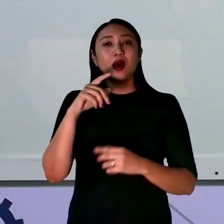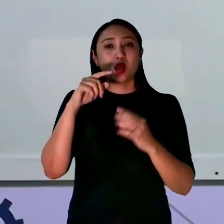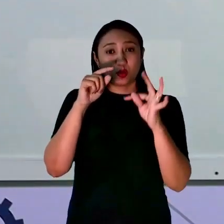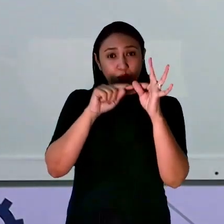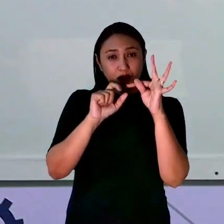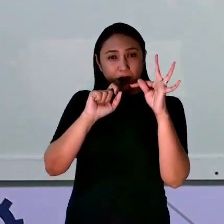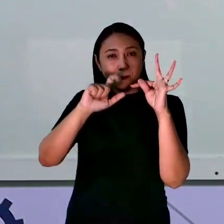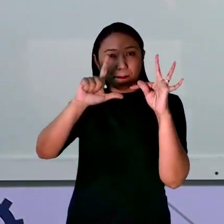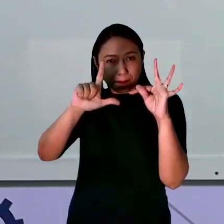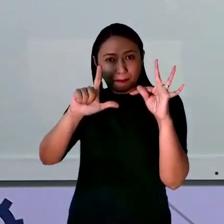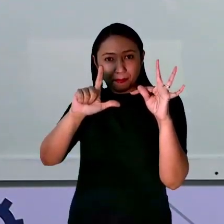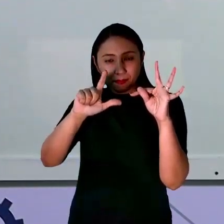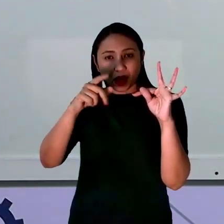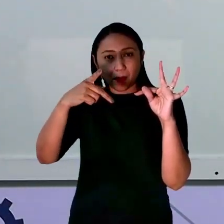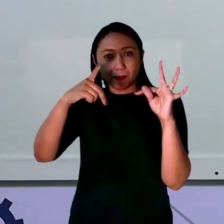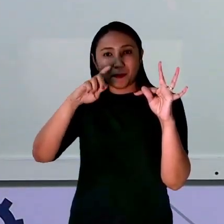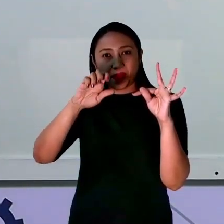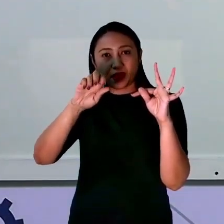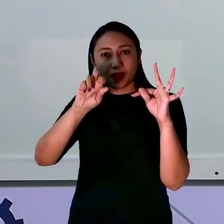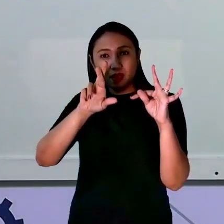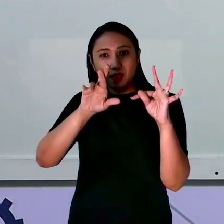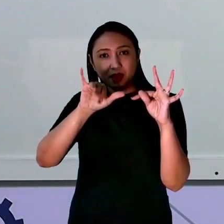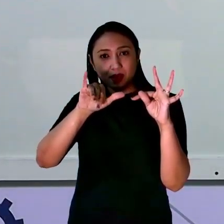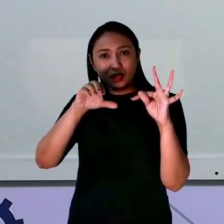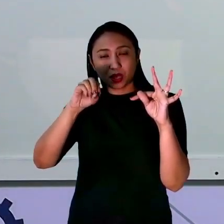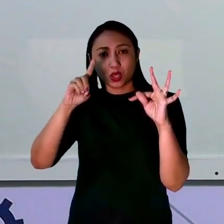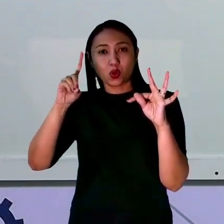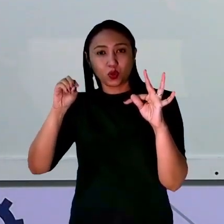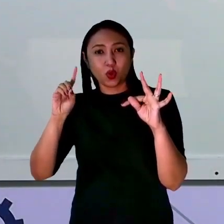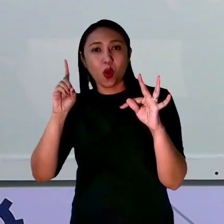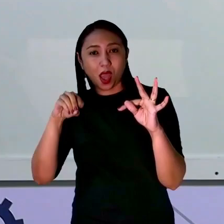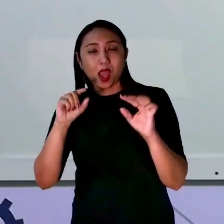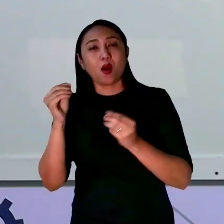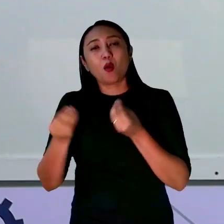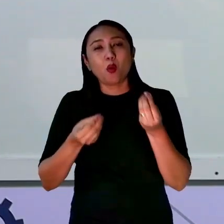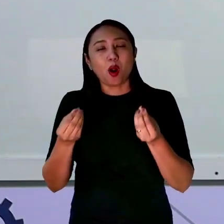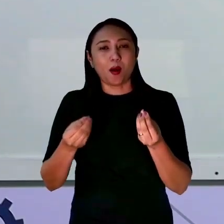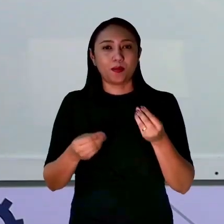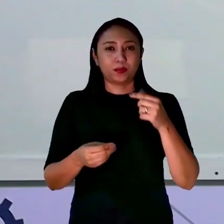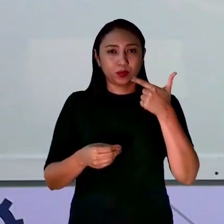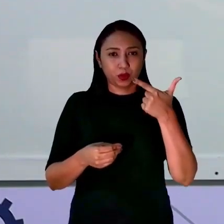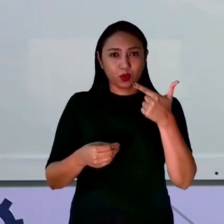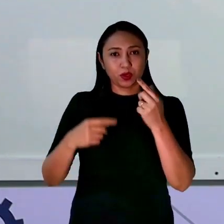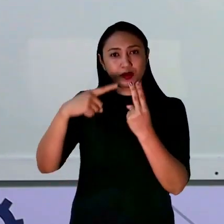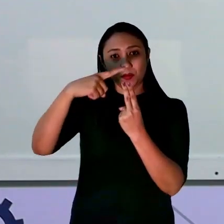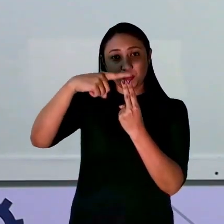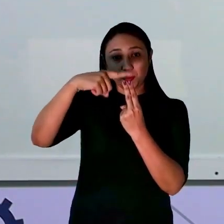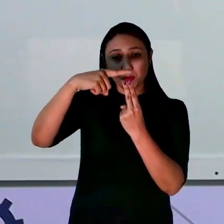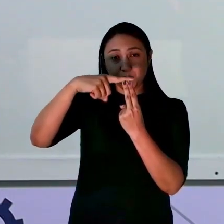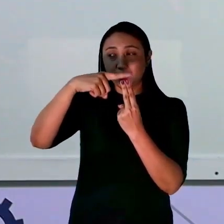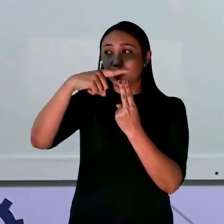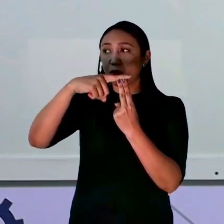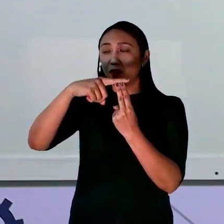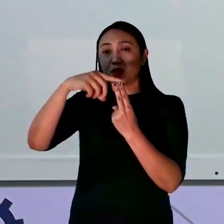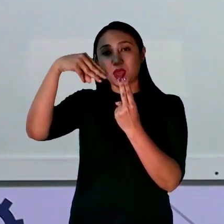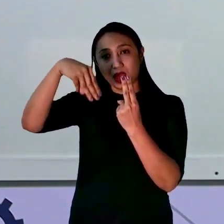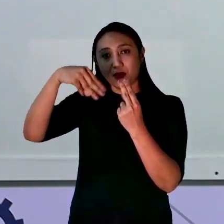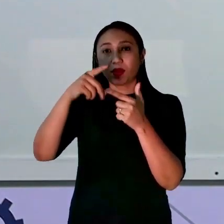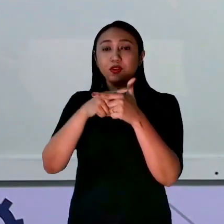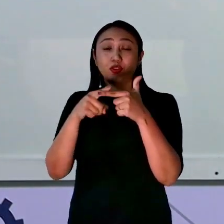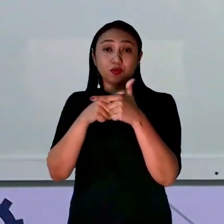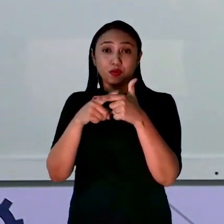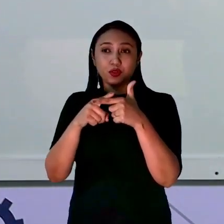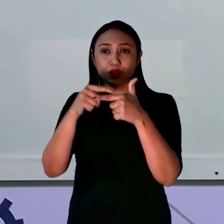rotação, esse período que ele fala, vai ser quem? 2πm sobre quem?